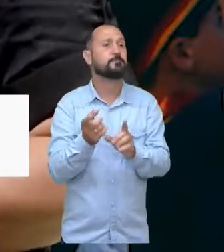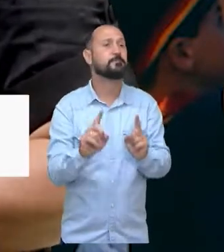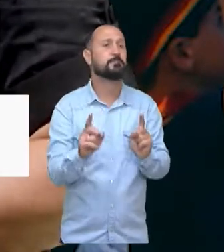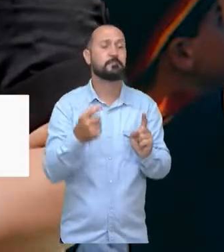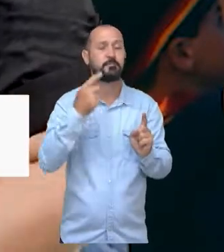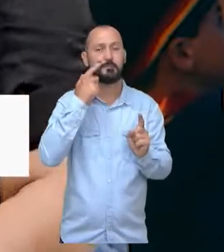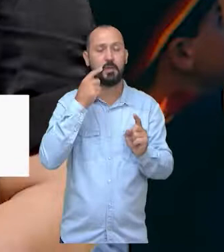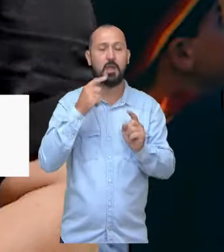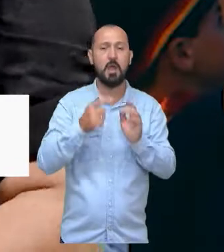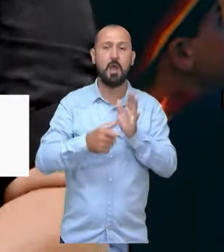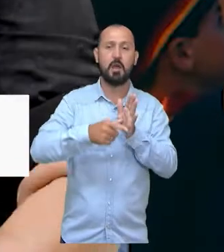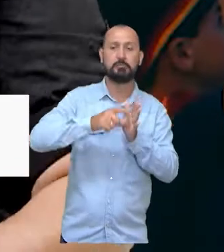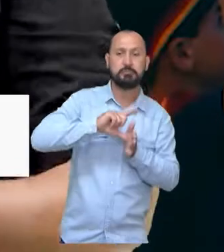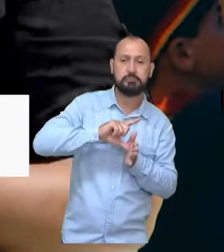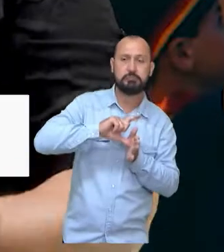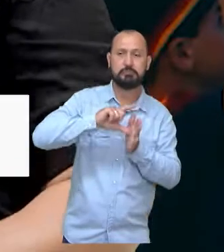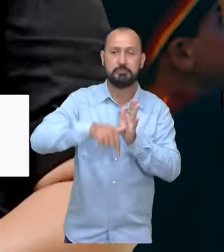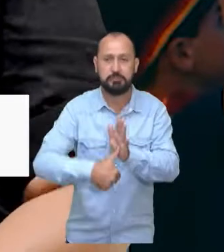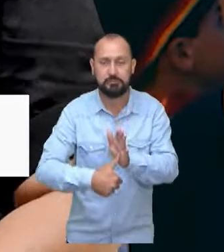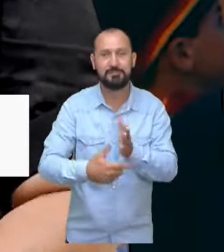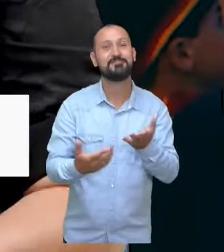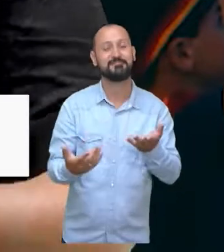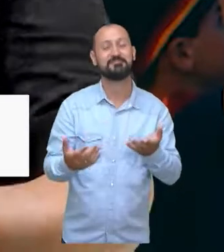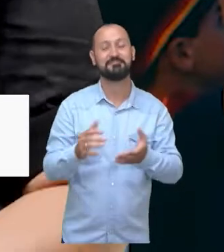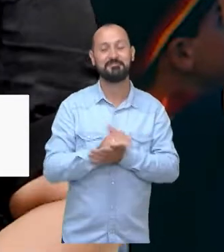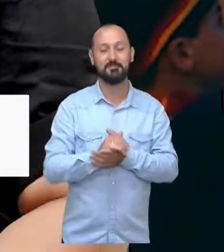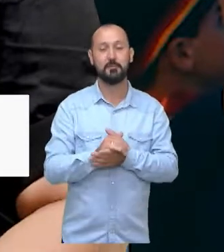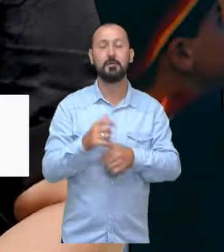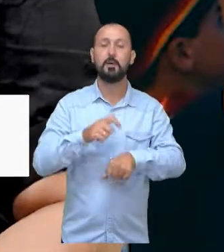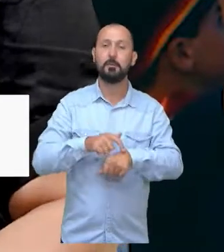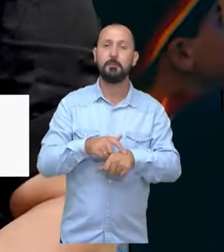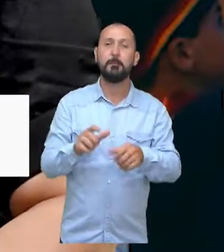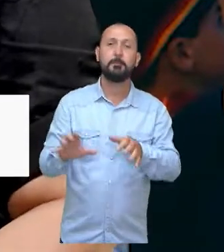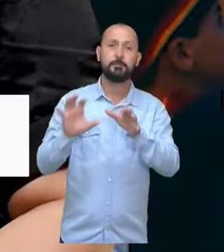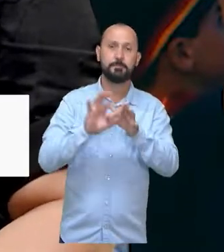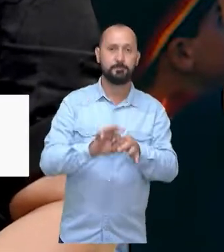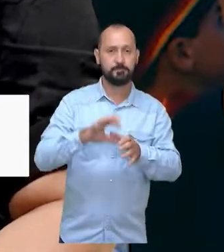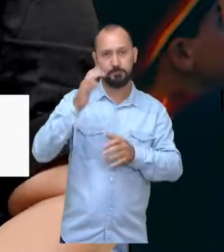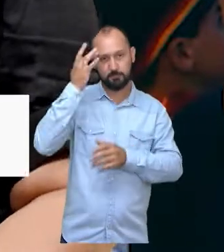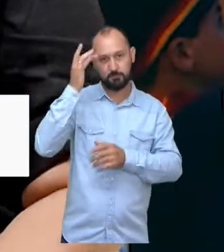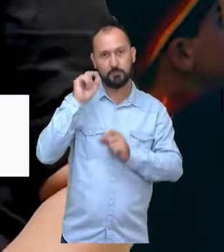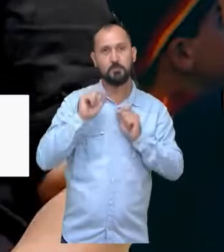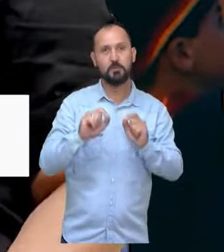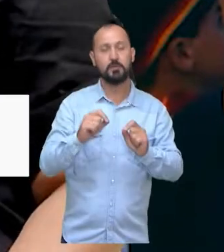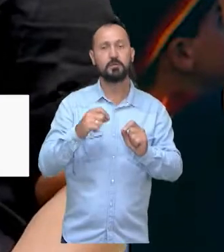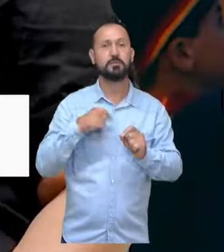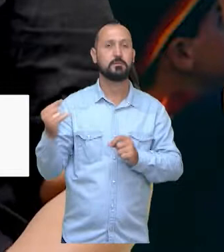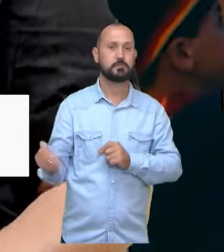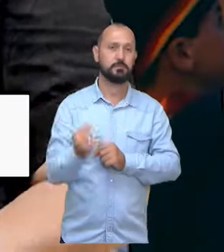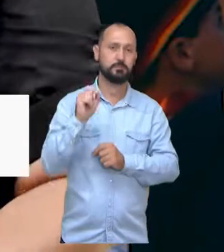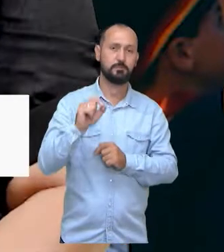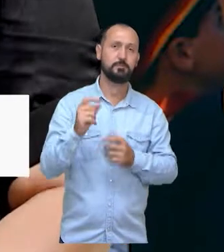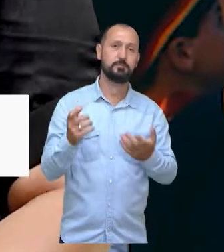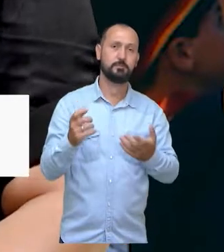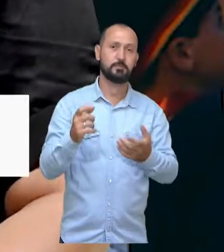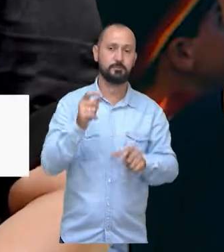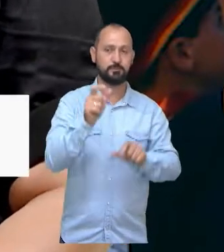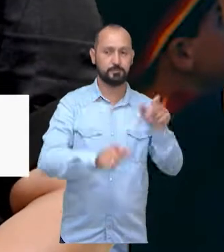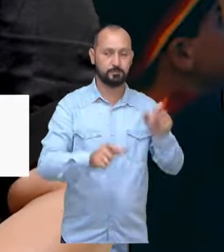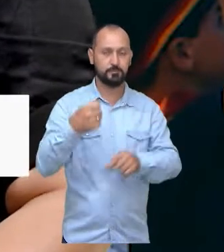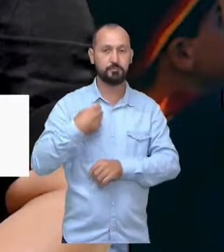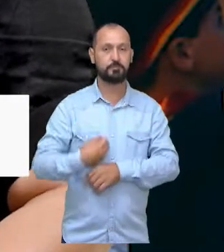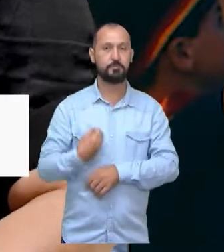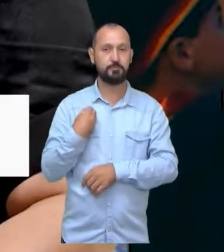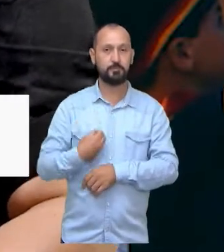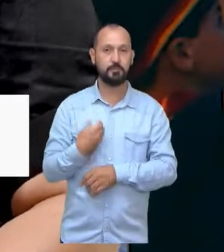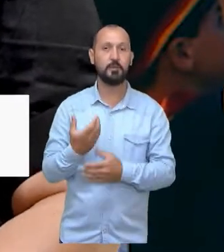de entrave, né? E aí é esse movimento orgânico, mas eu acredito que seja importantíssimo que as pessoas participem, né?